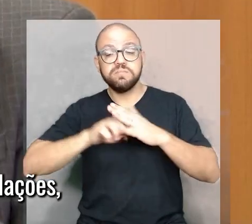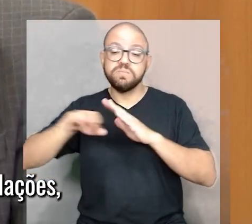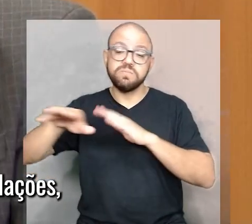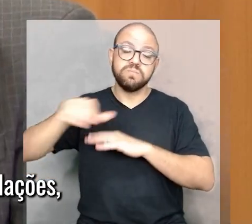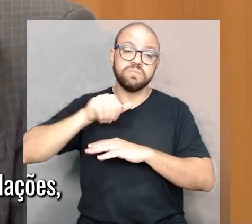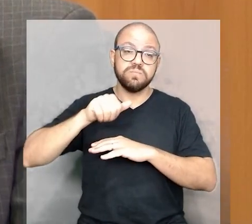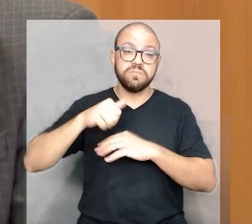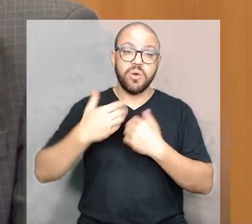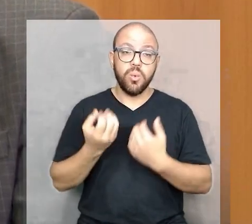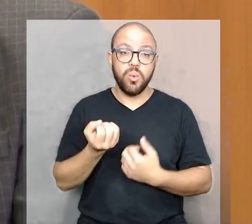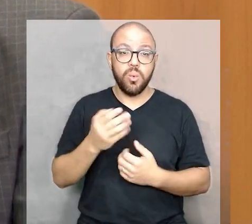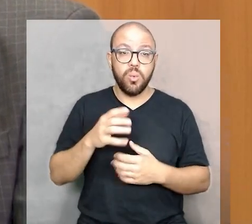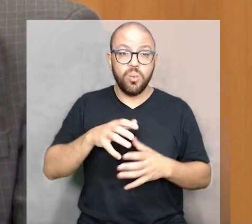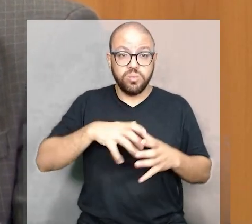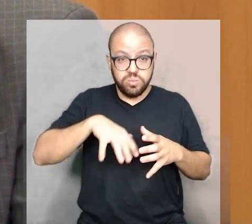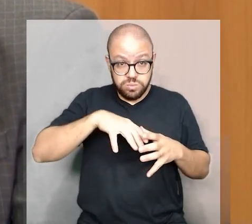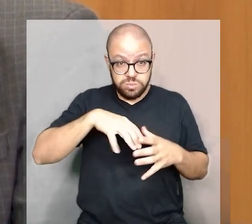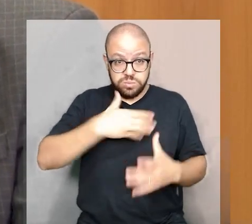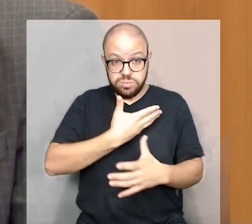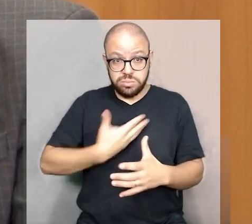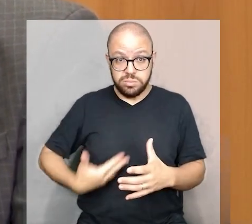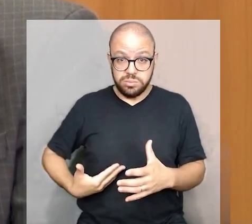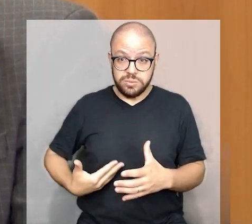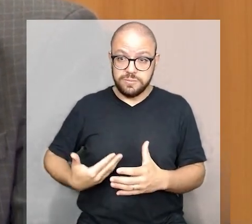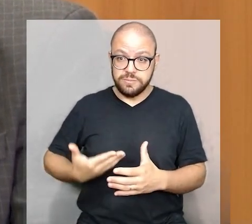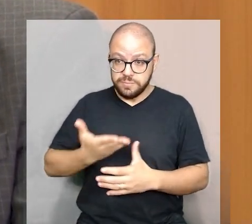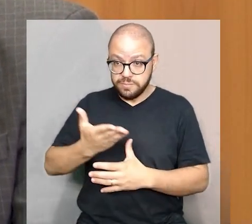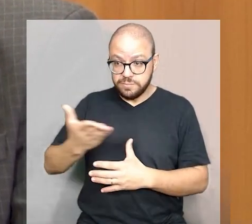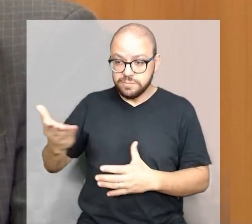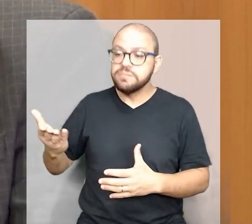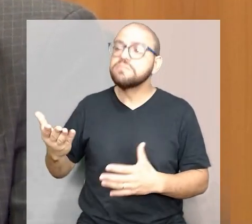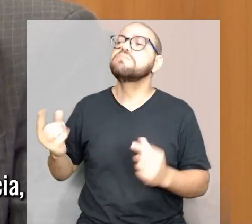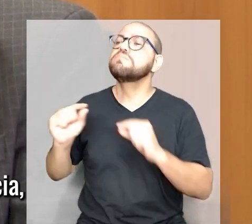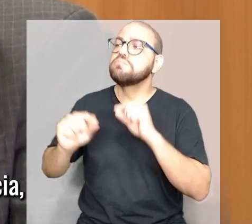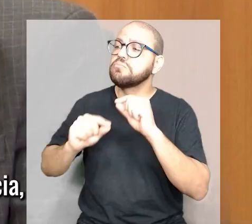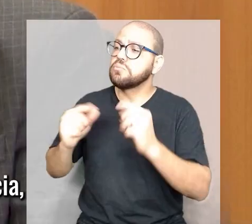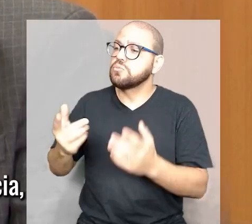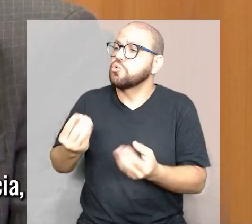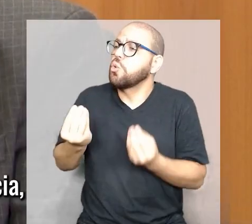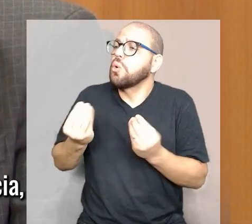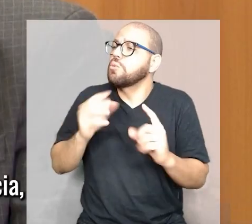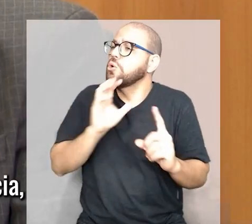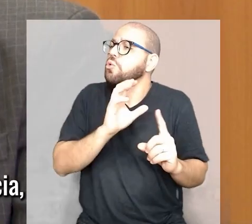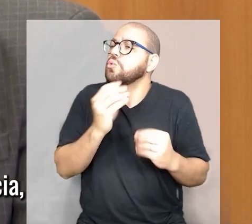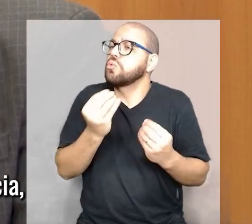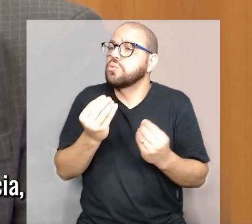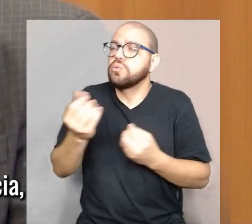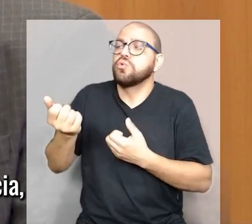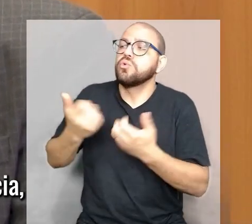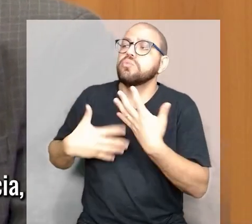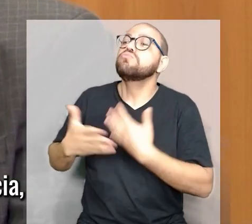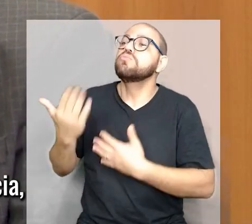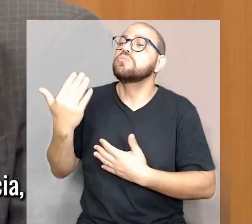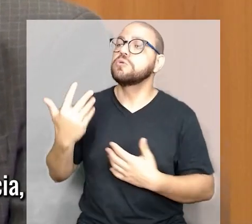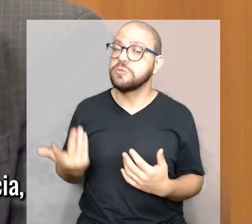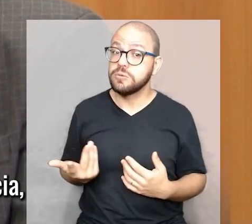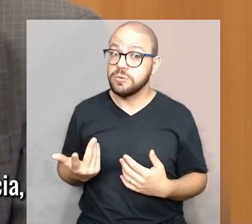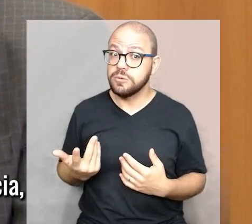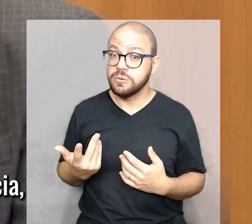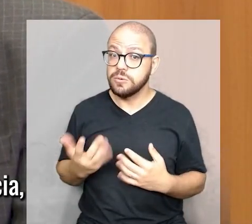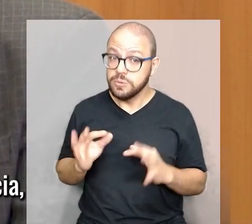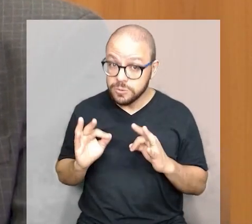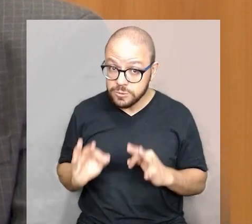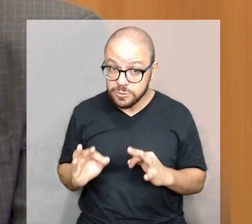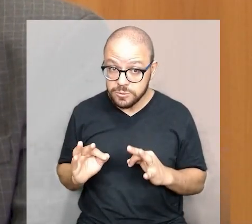muitas recomendações, e já chamamos a empresa ou o órgão público para fazer que ele se pronuncie.